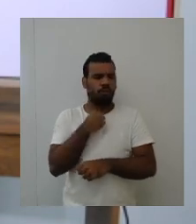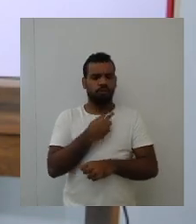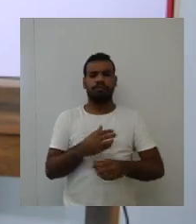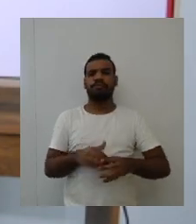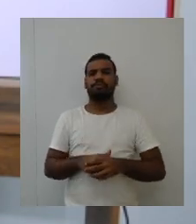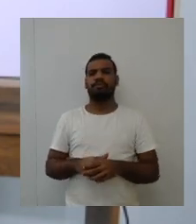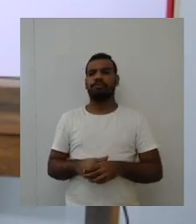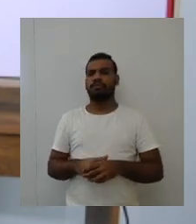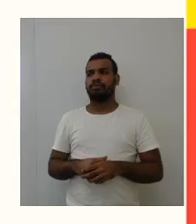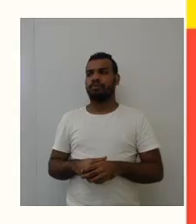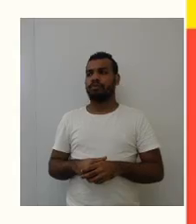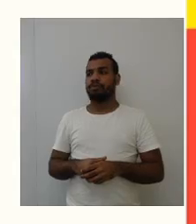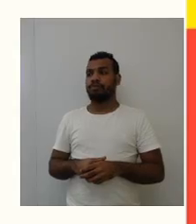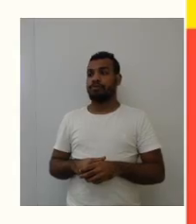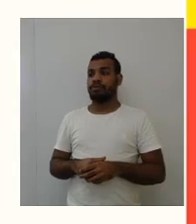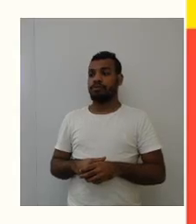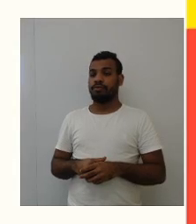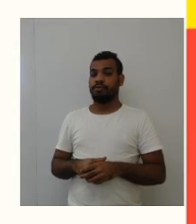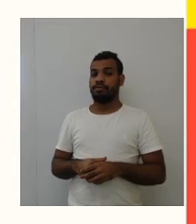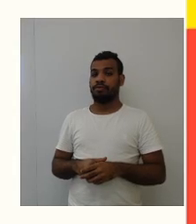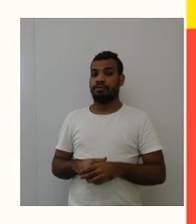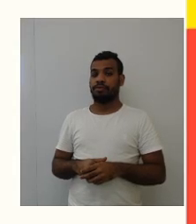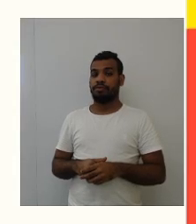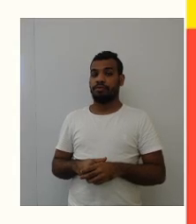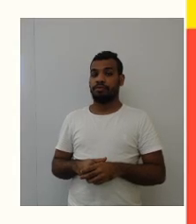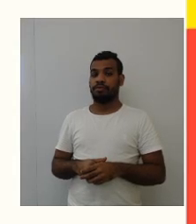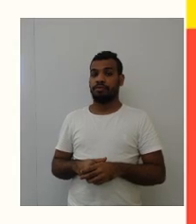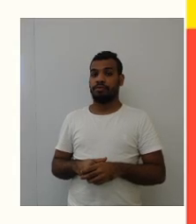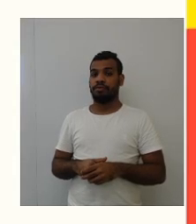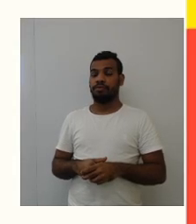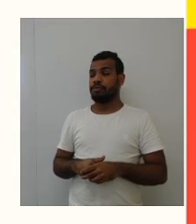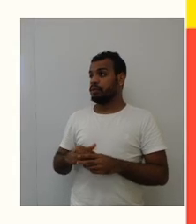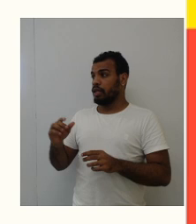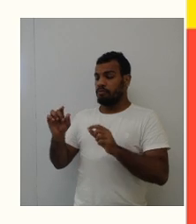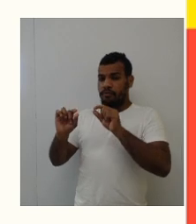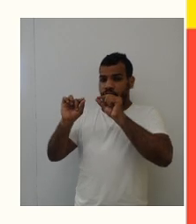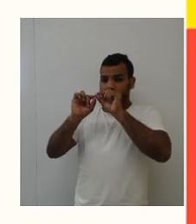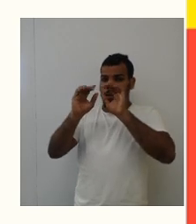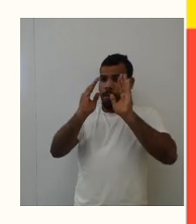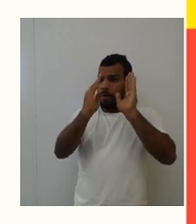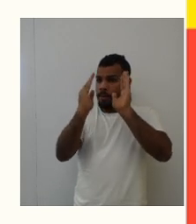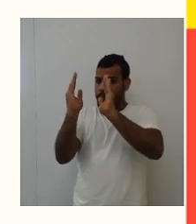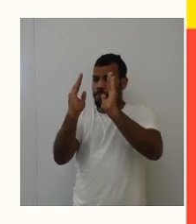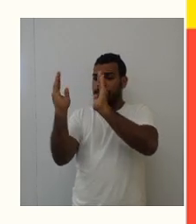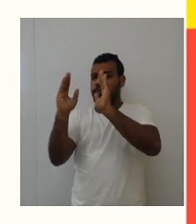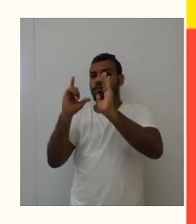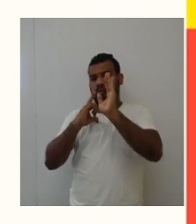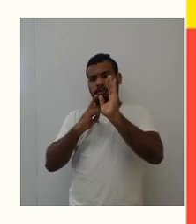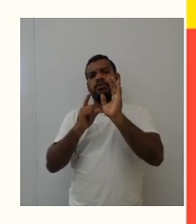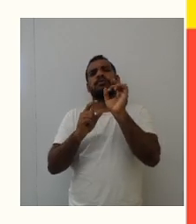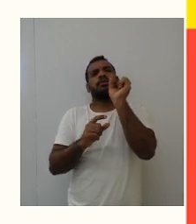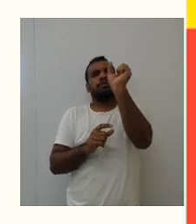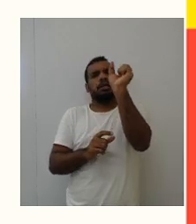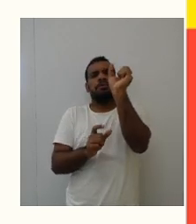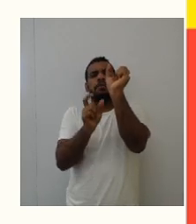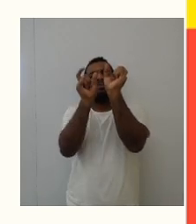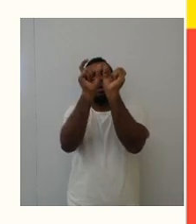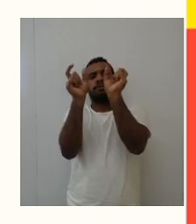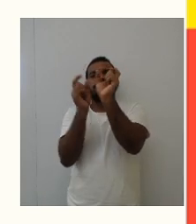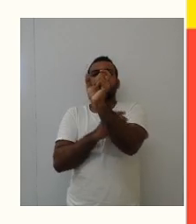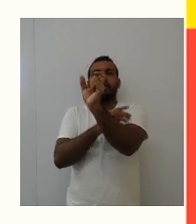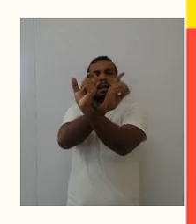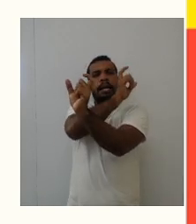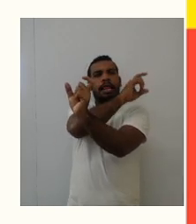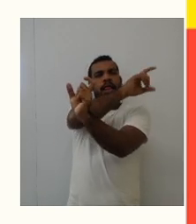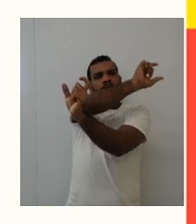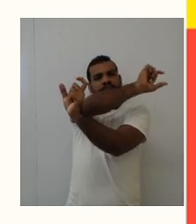aí, continuando, na constituição dos períodos e textos, então esses conectivos, eles vão servir